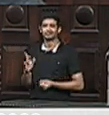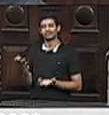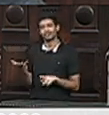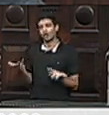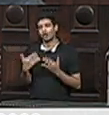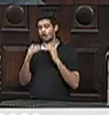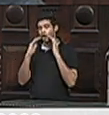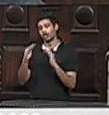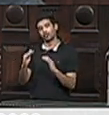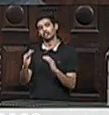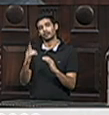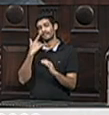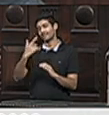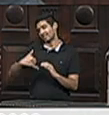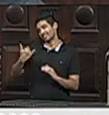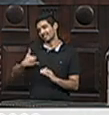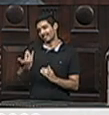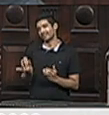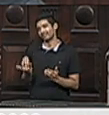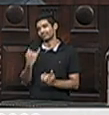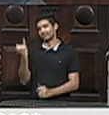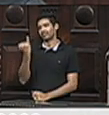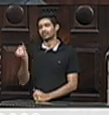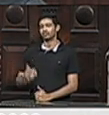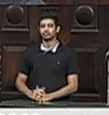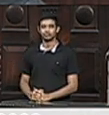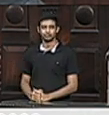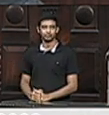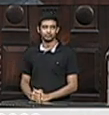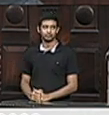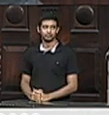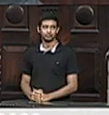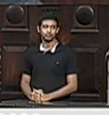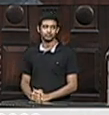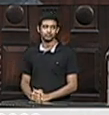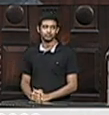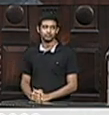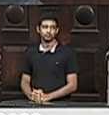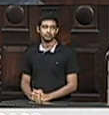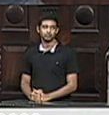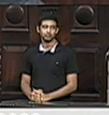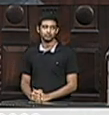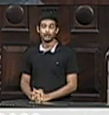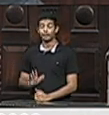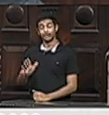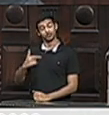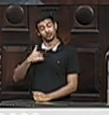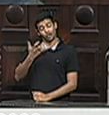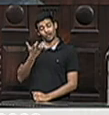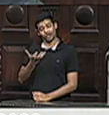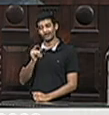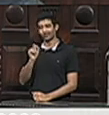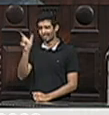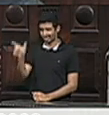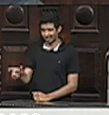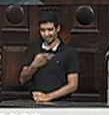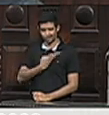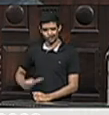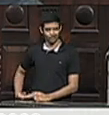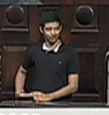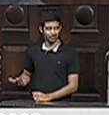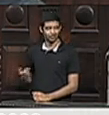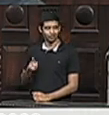os empresários, por sua vez, que têm direito a 6 representantes, aparecem só 3 ou 4, pior para os empresários e